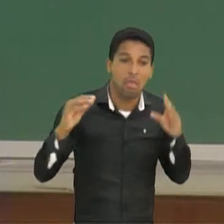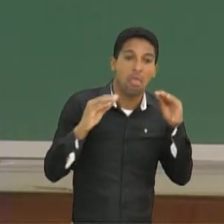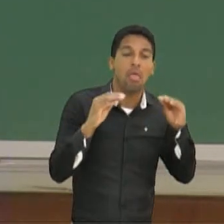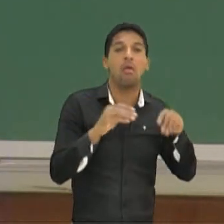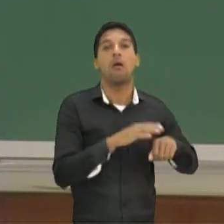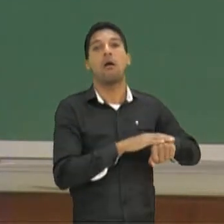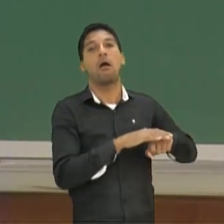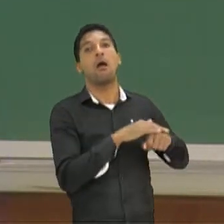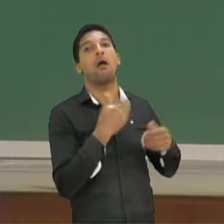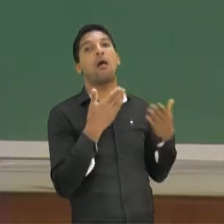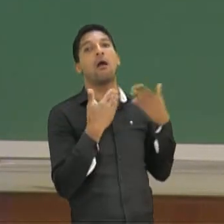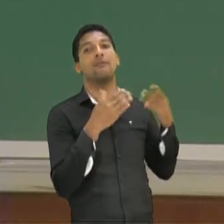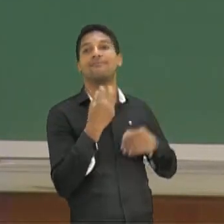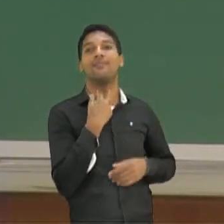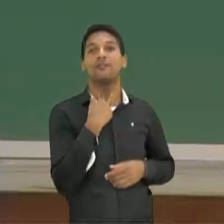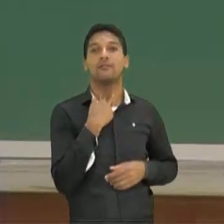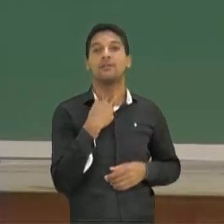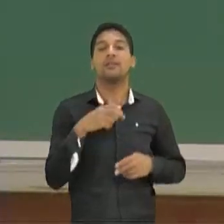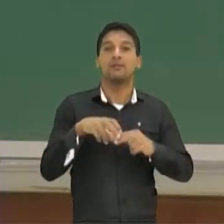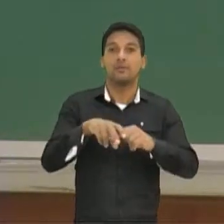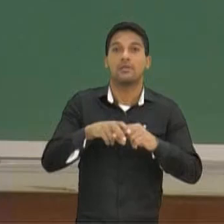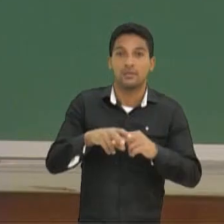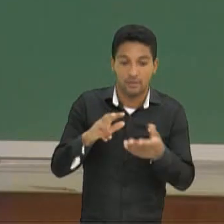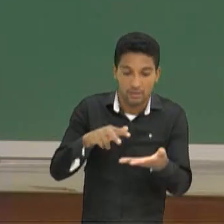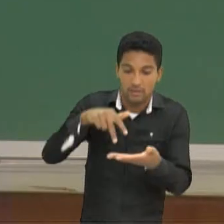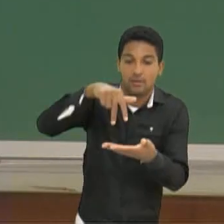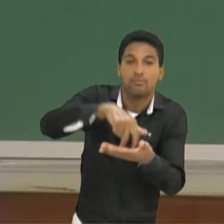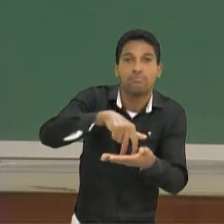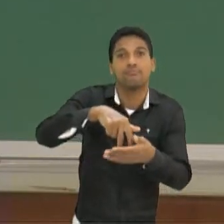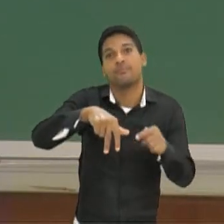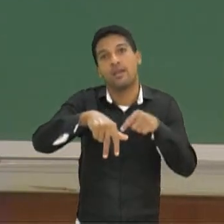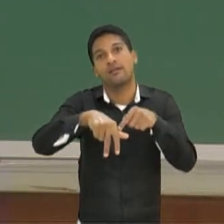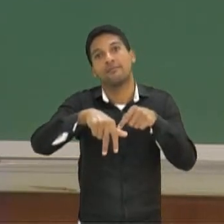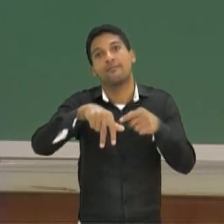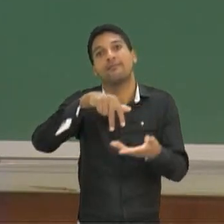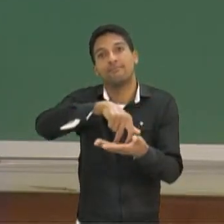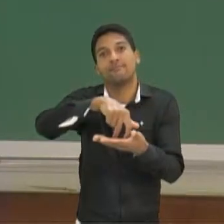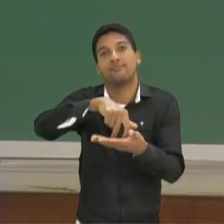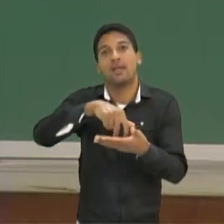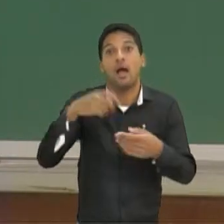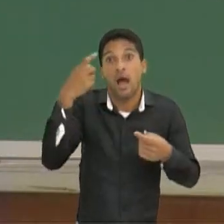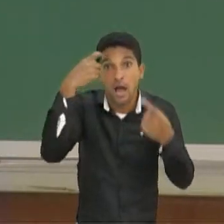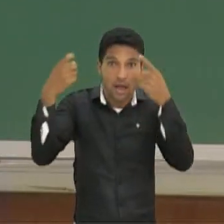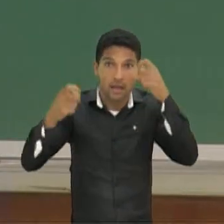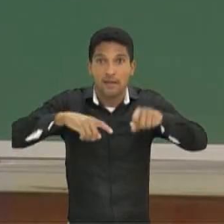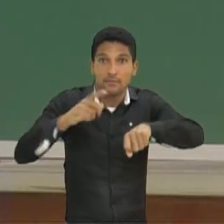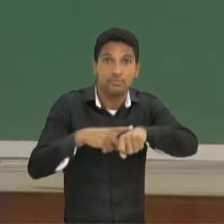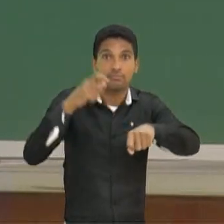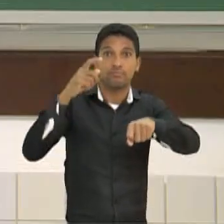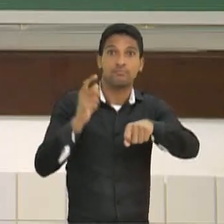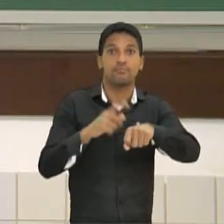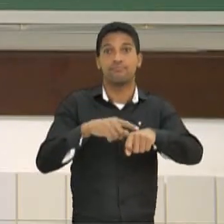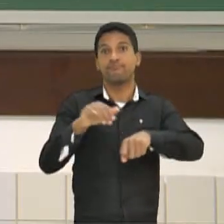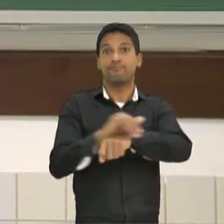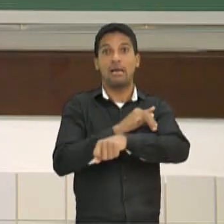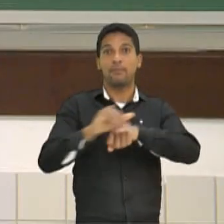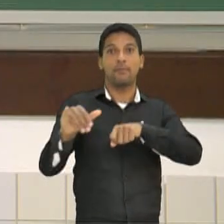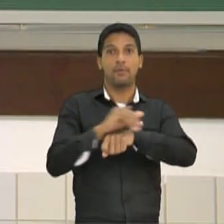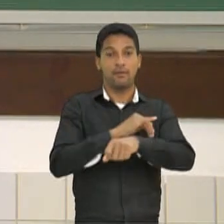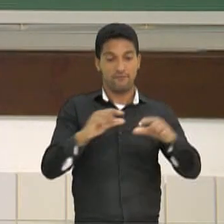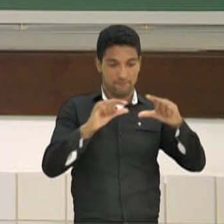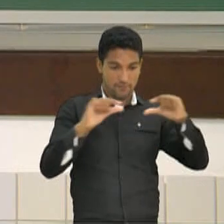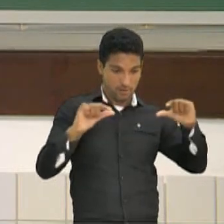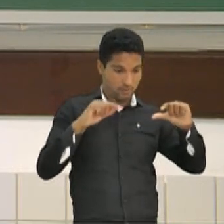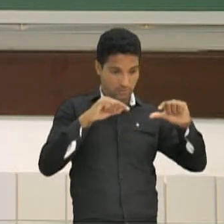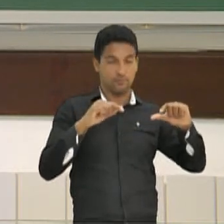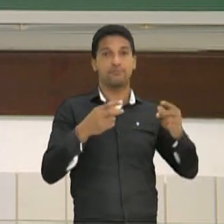a apresentação dos artistas, né? Então aí decorre-se a improvisação e a cena através dessas frases, fica bem